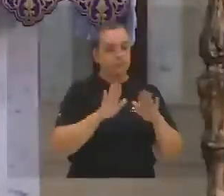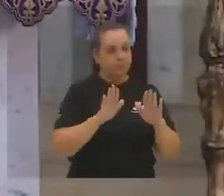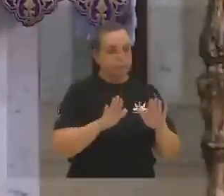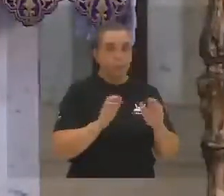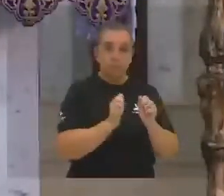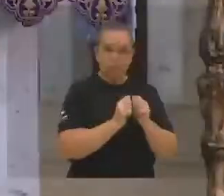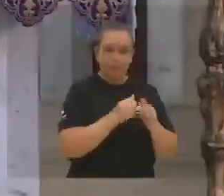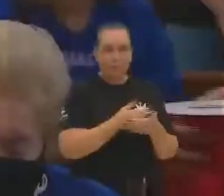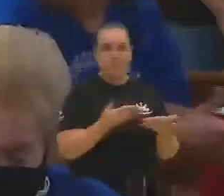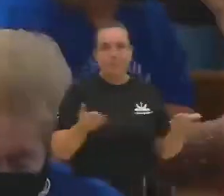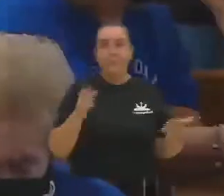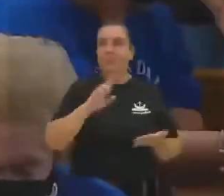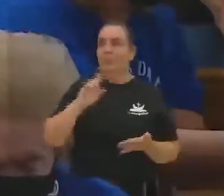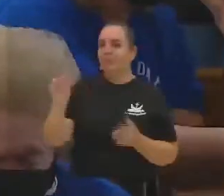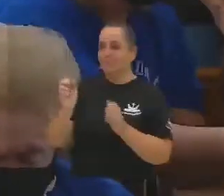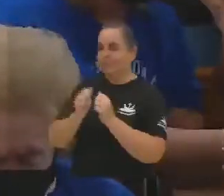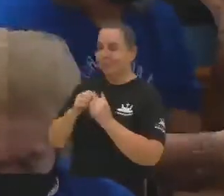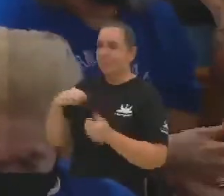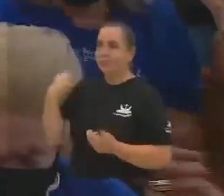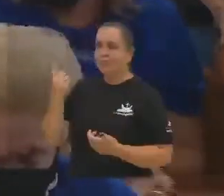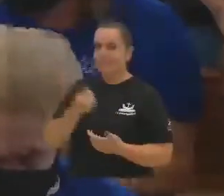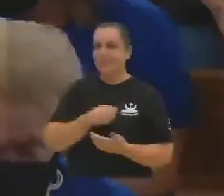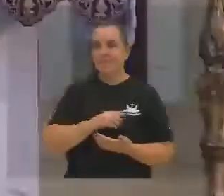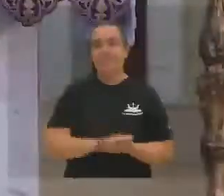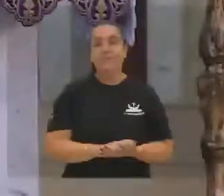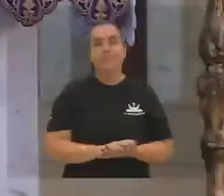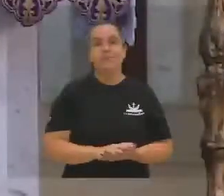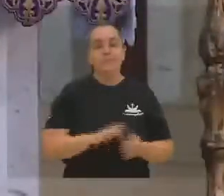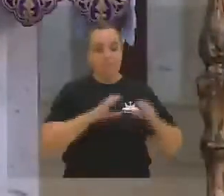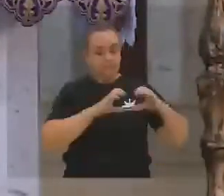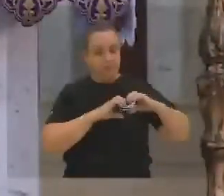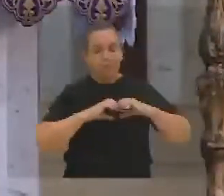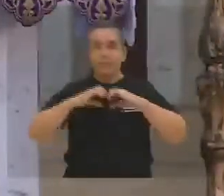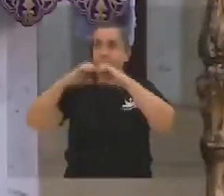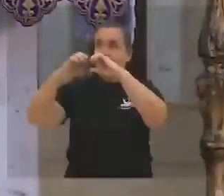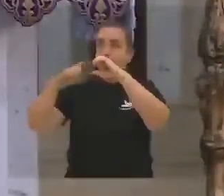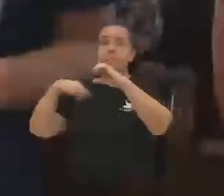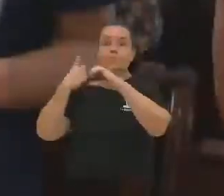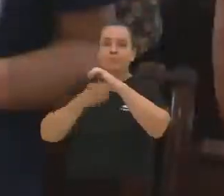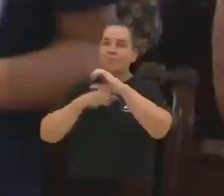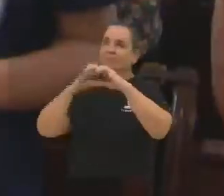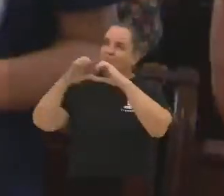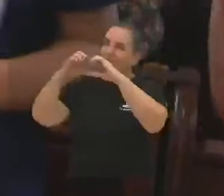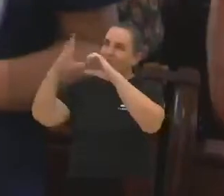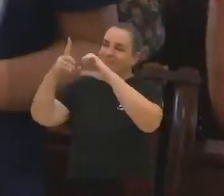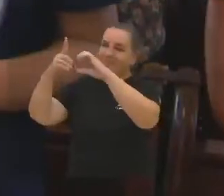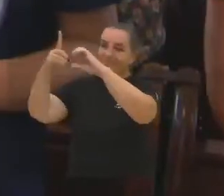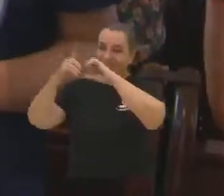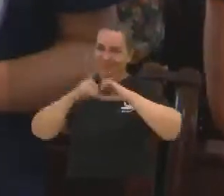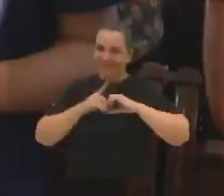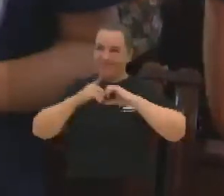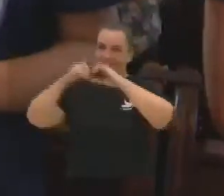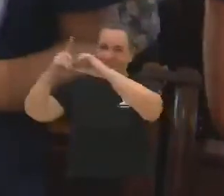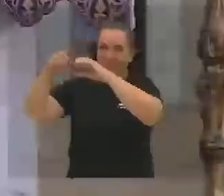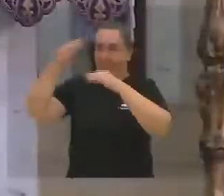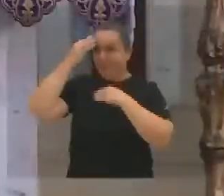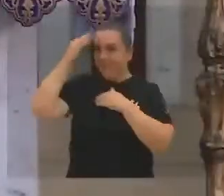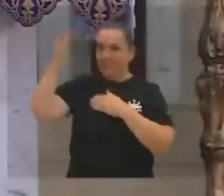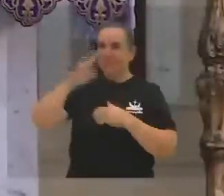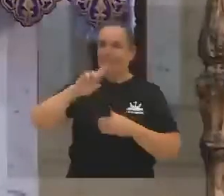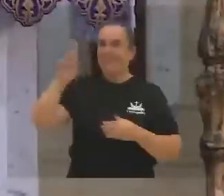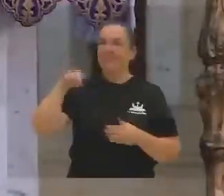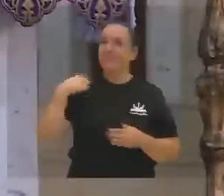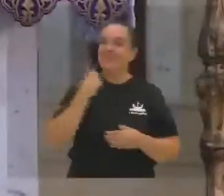esteja convosco. Ele está no meio de nós. Corações ao alto. O nosso coração está em Deus.